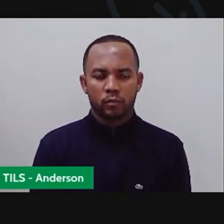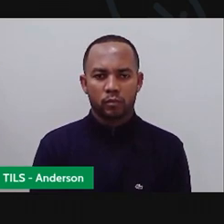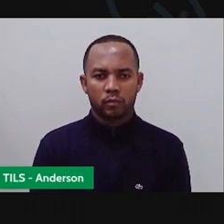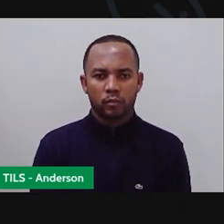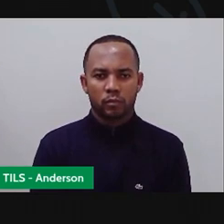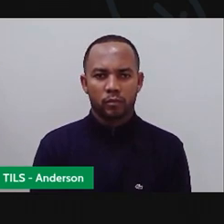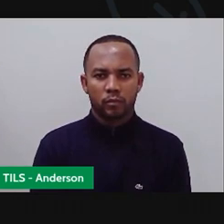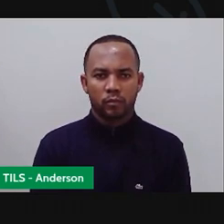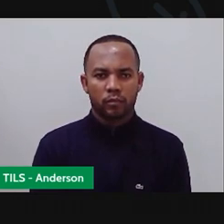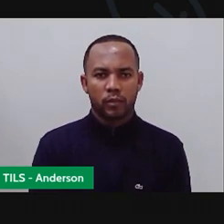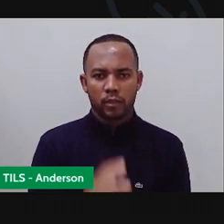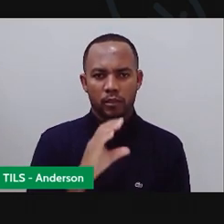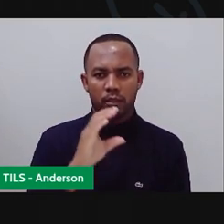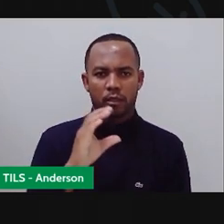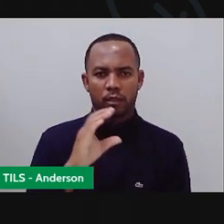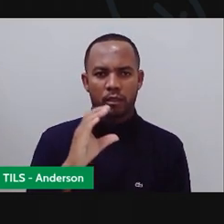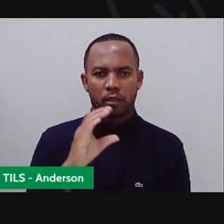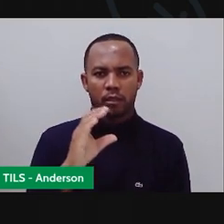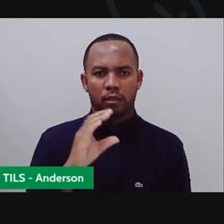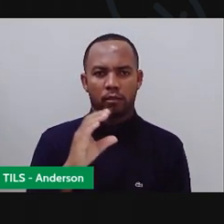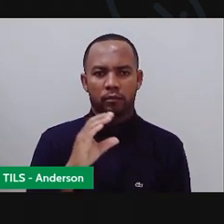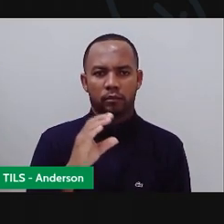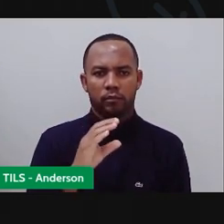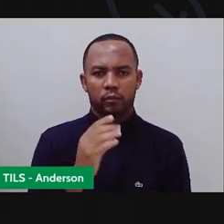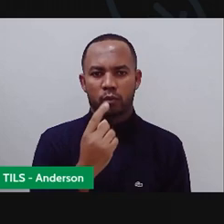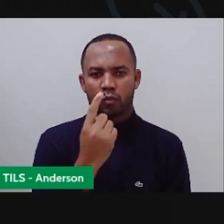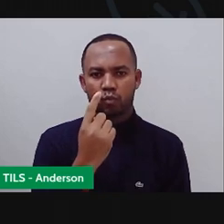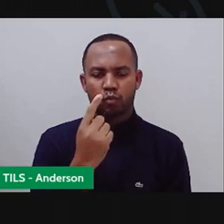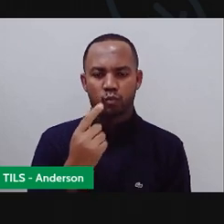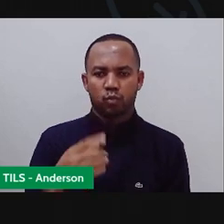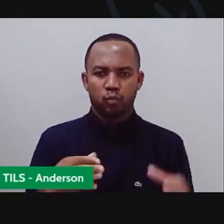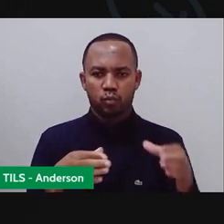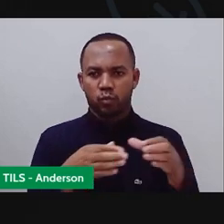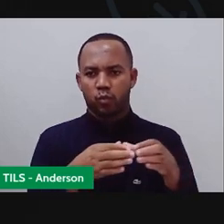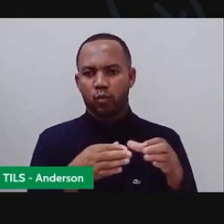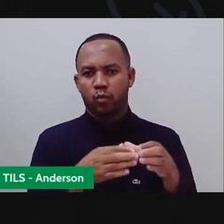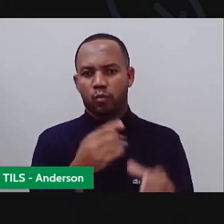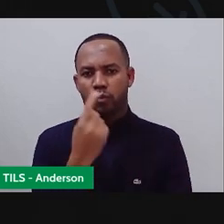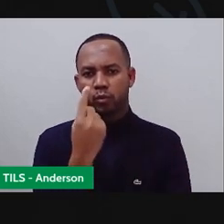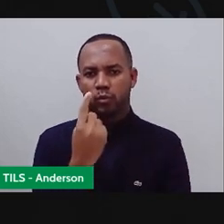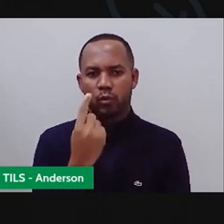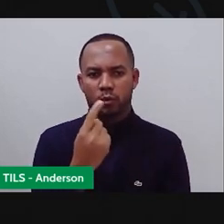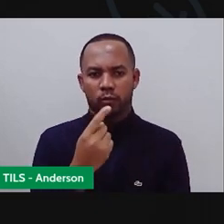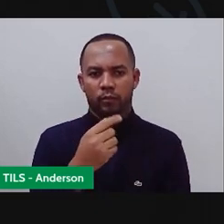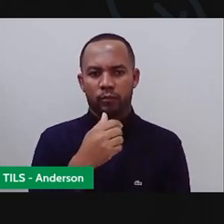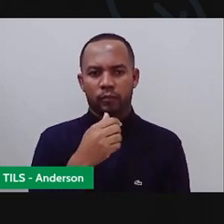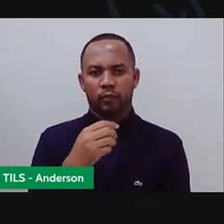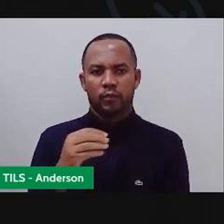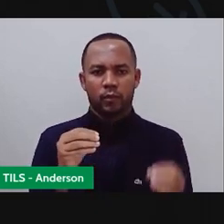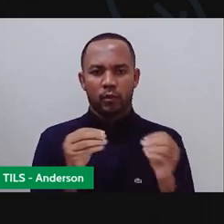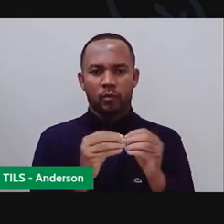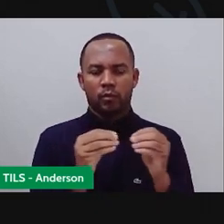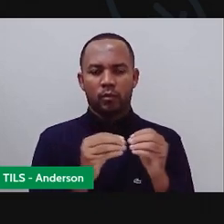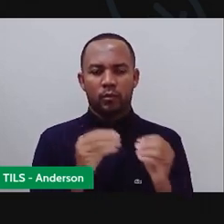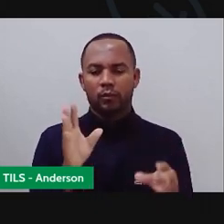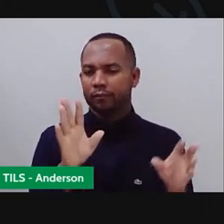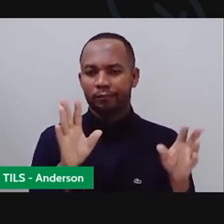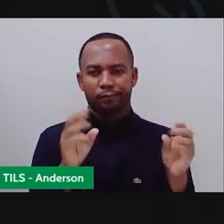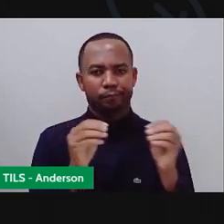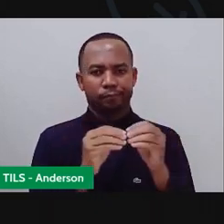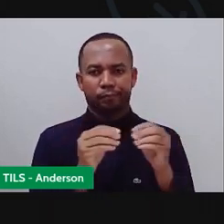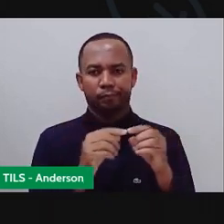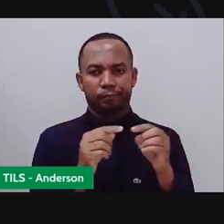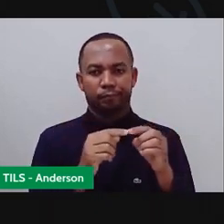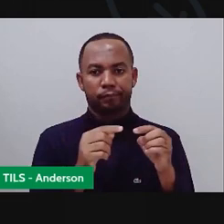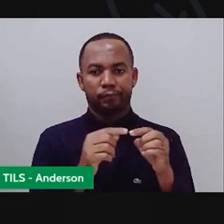centena e aqui eu tenho o que um amarradão não é isso tem olha outro de 100 aqui que a prova